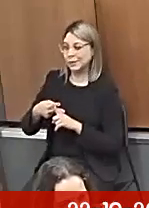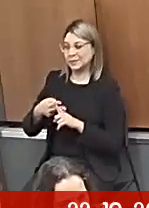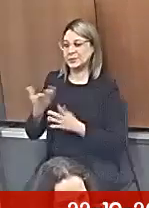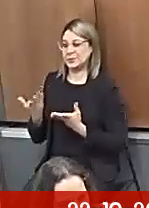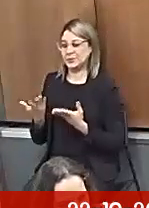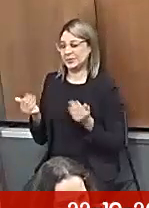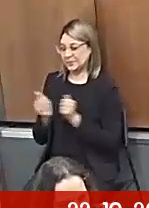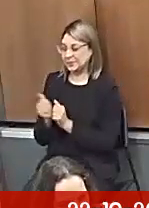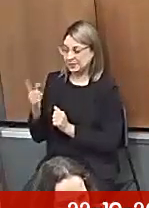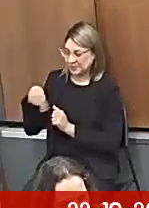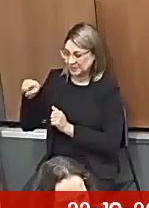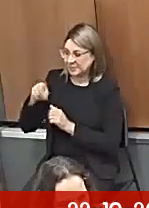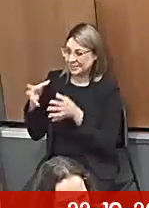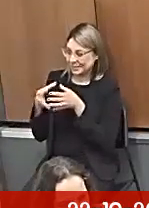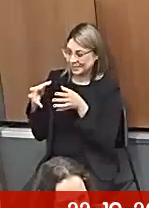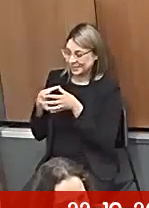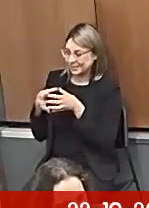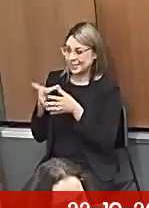vossas excelências aí,